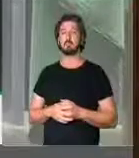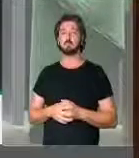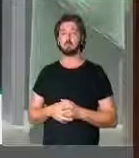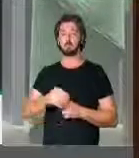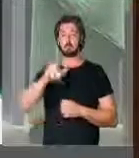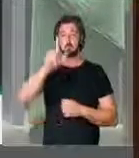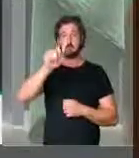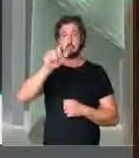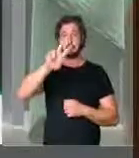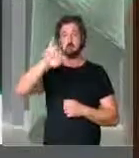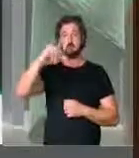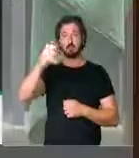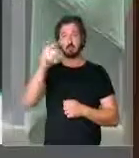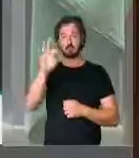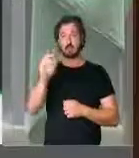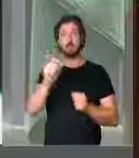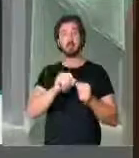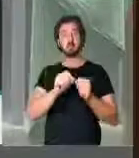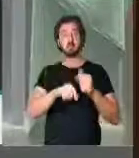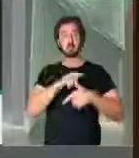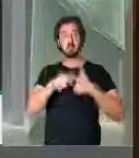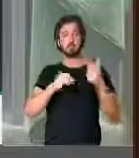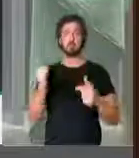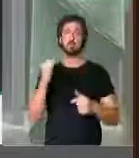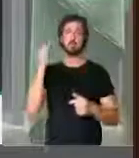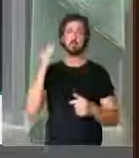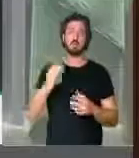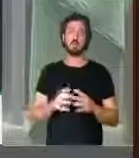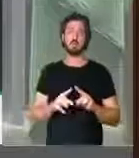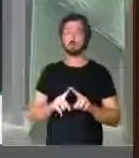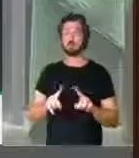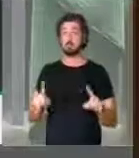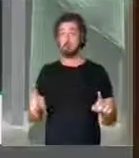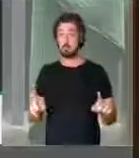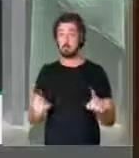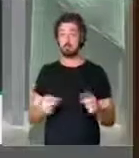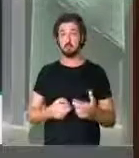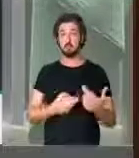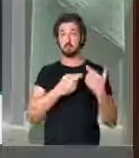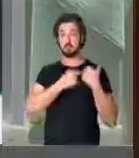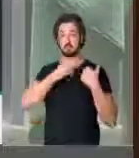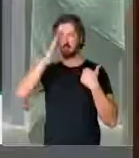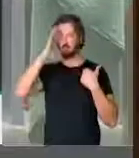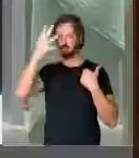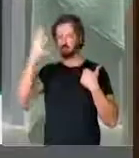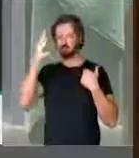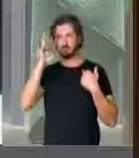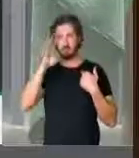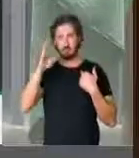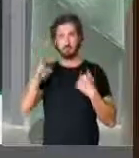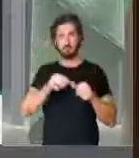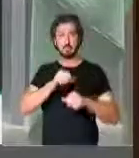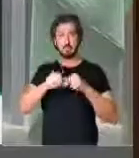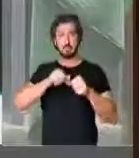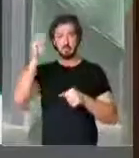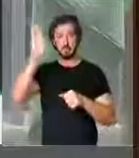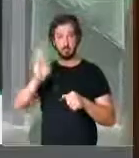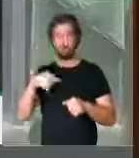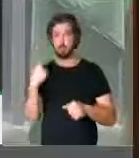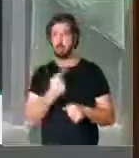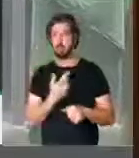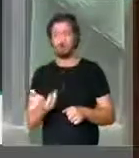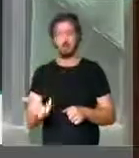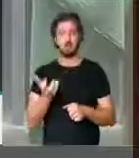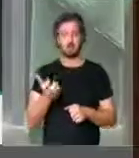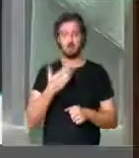a Lava Jato está fazendo e cumprindo um papel importante, mas o papel decisivo na mudança do Brasil que nós